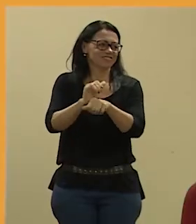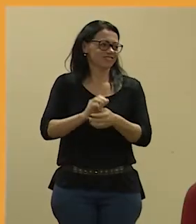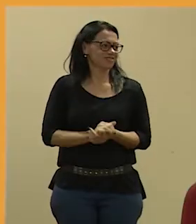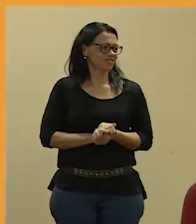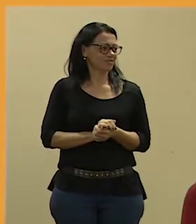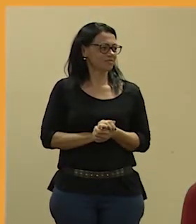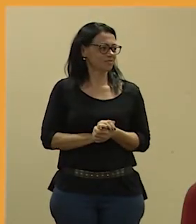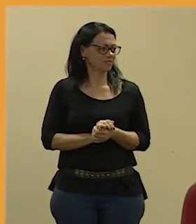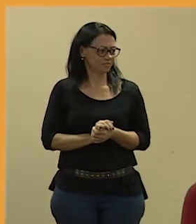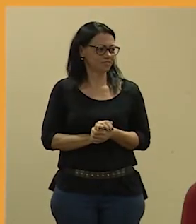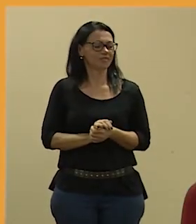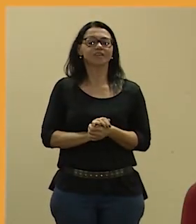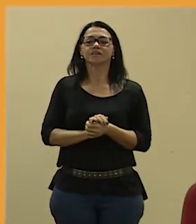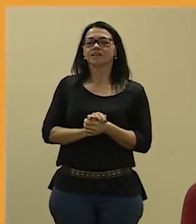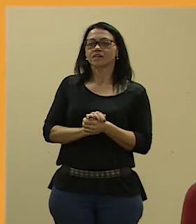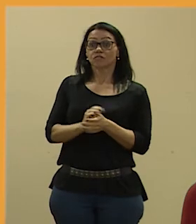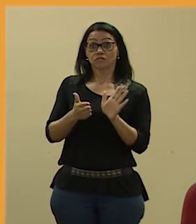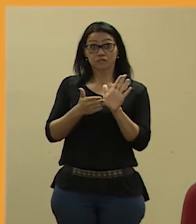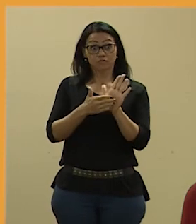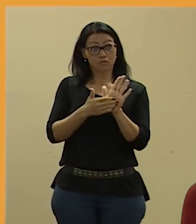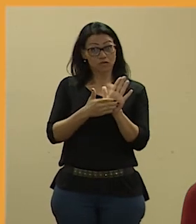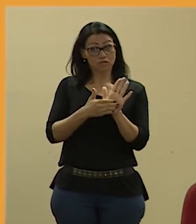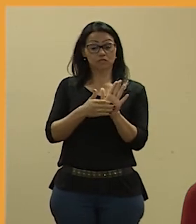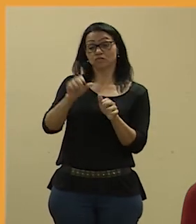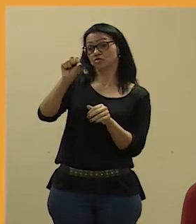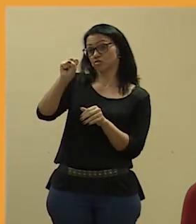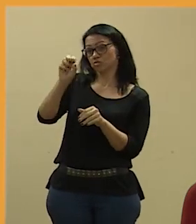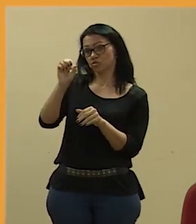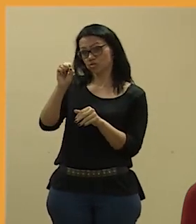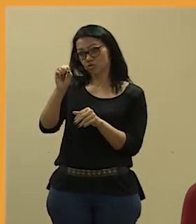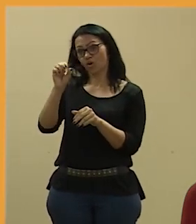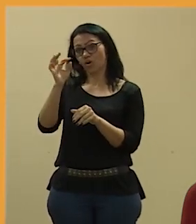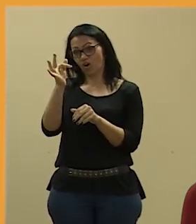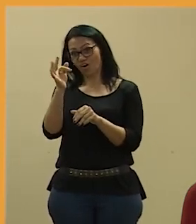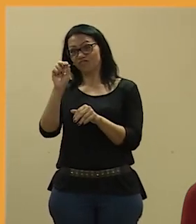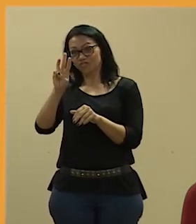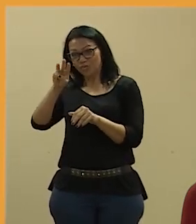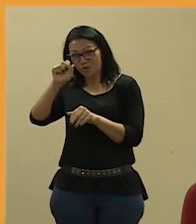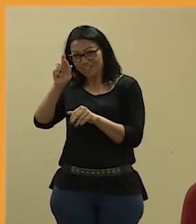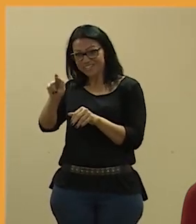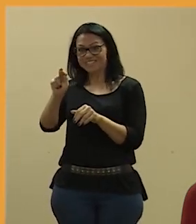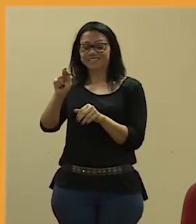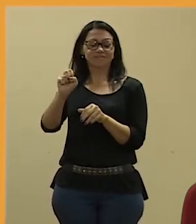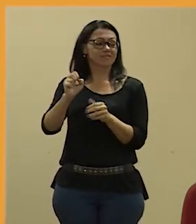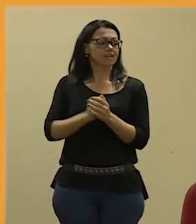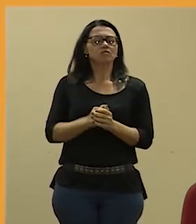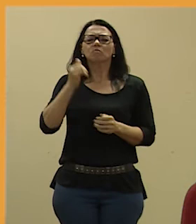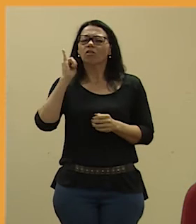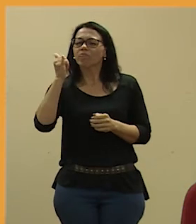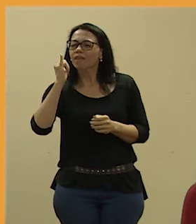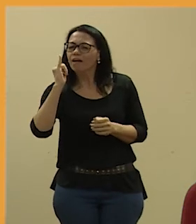o imã citou isso aqui também mostrar como funciona softwares fazer uma apresentação de slides e na a apresentação você pode inclusive